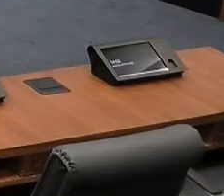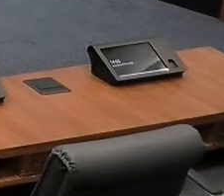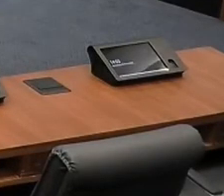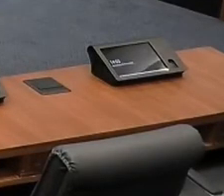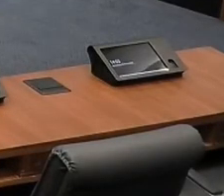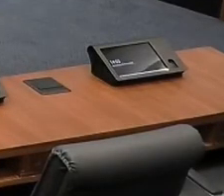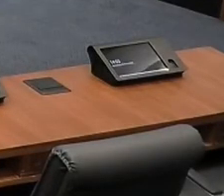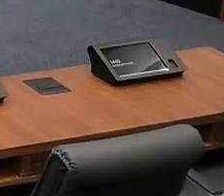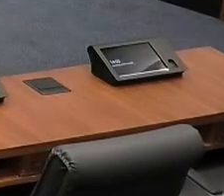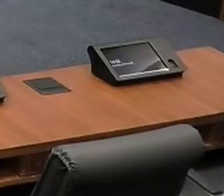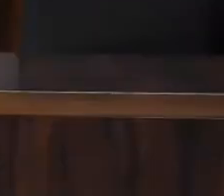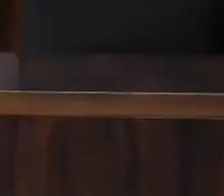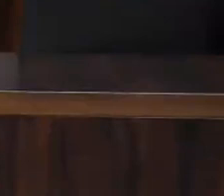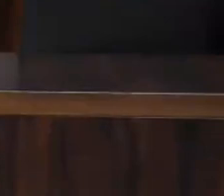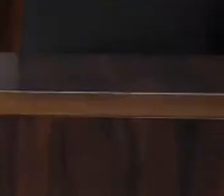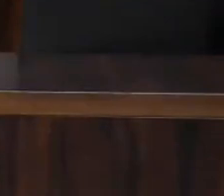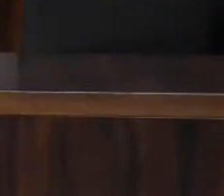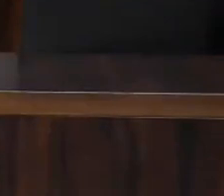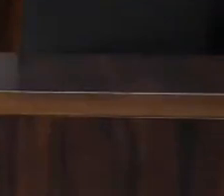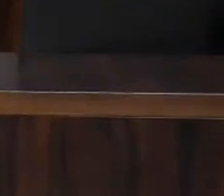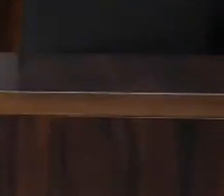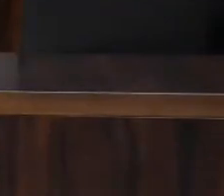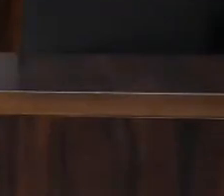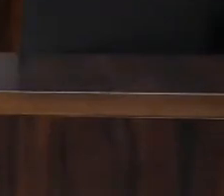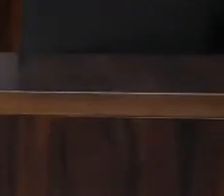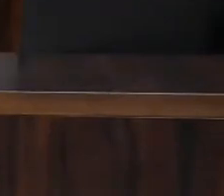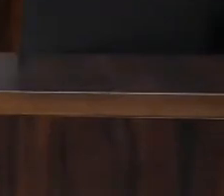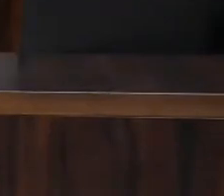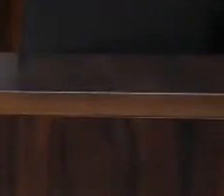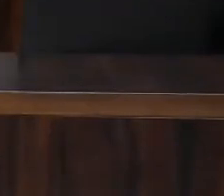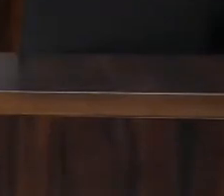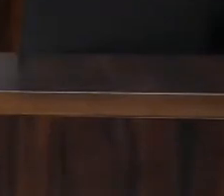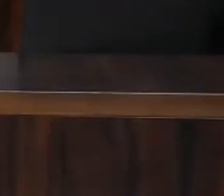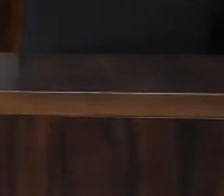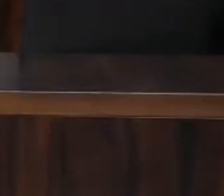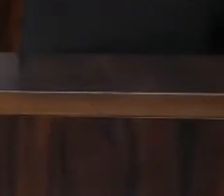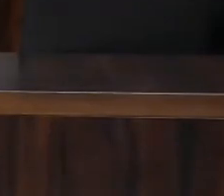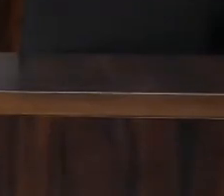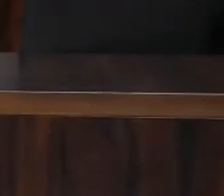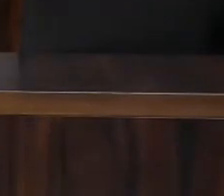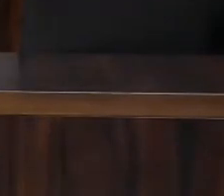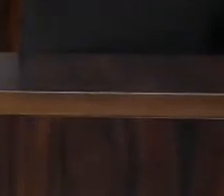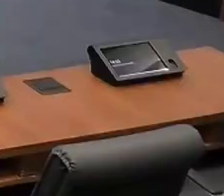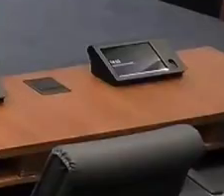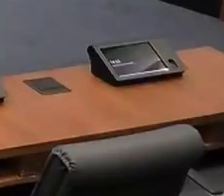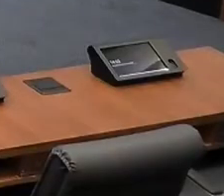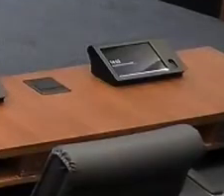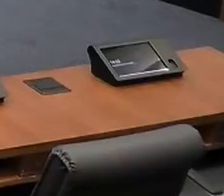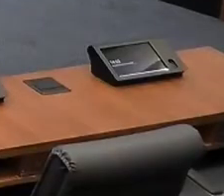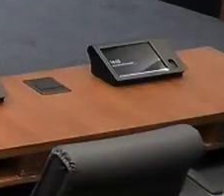convida o nobre deputado Carlinhos BNH para fazer leitura da ata da sessão anterior.